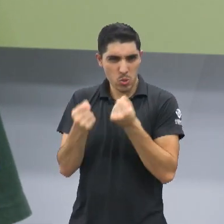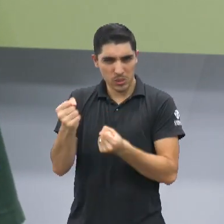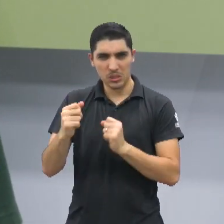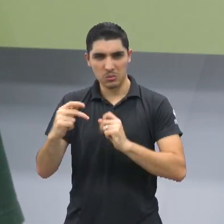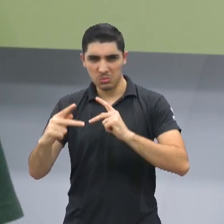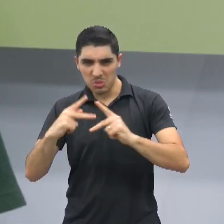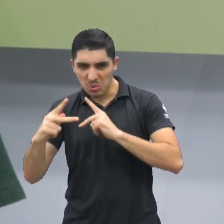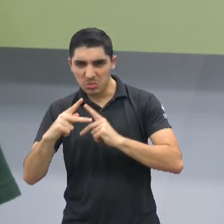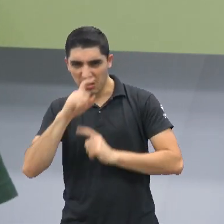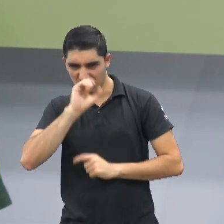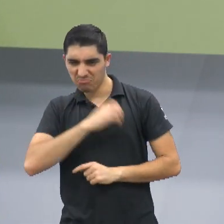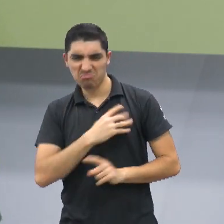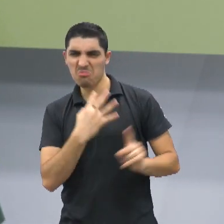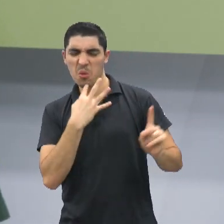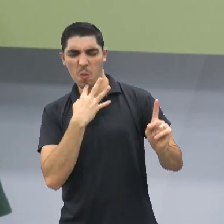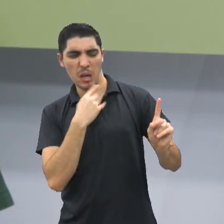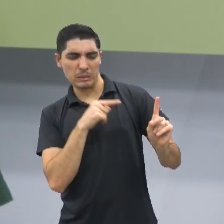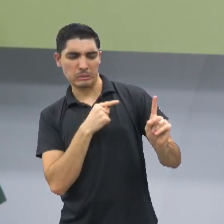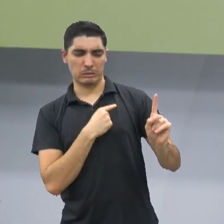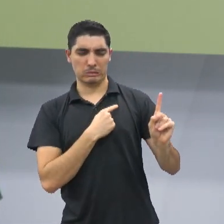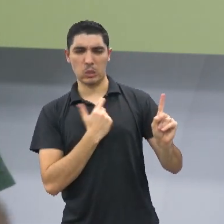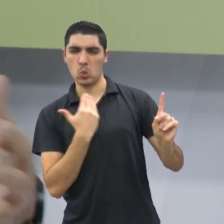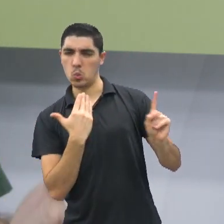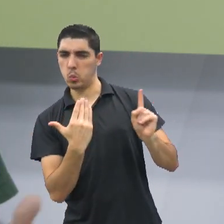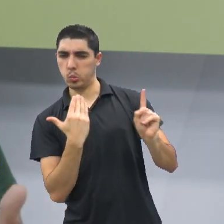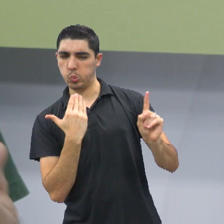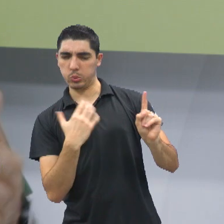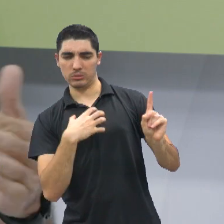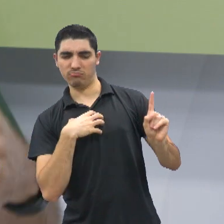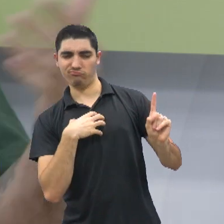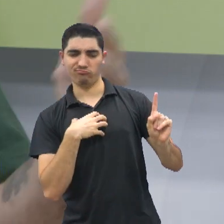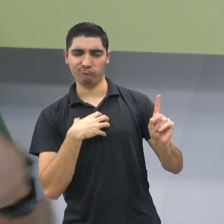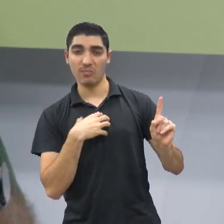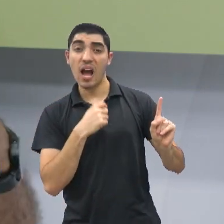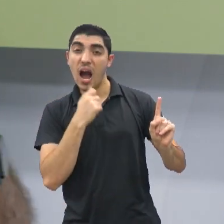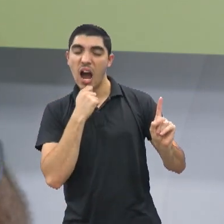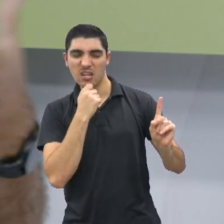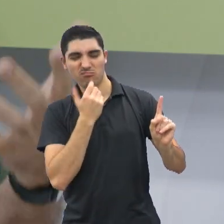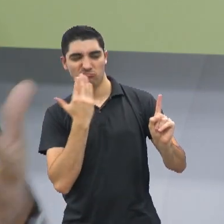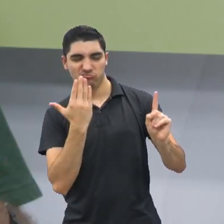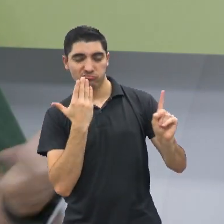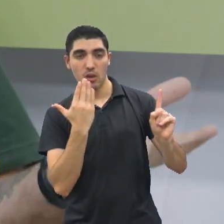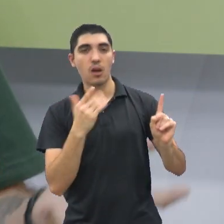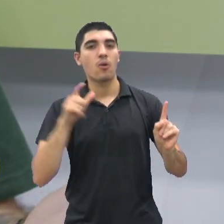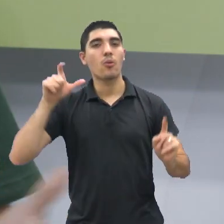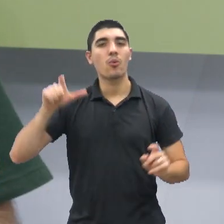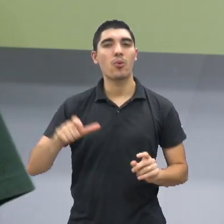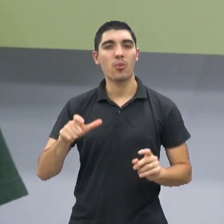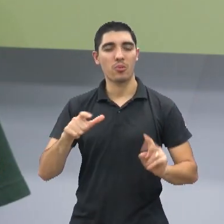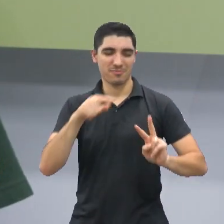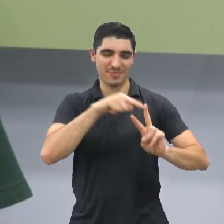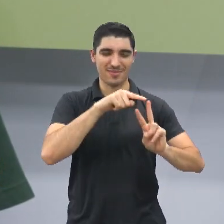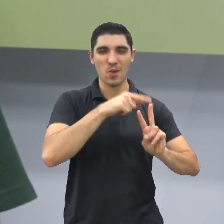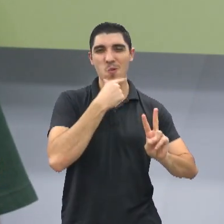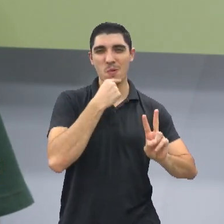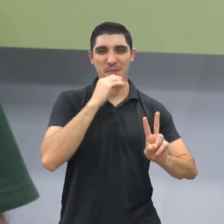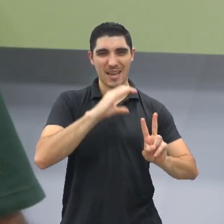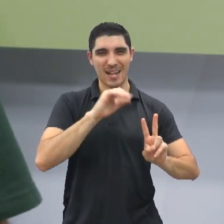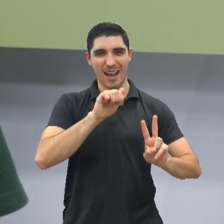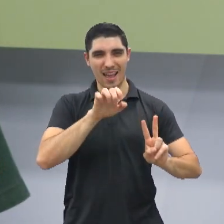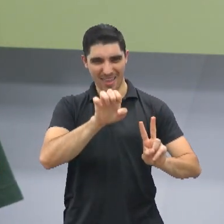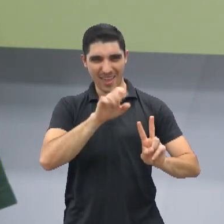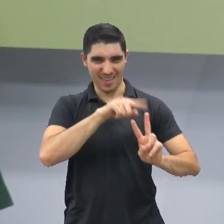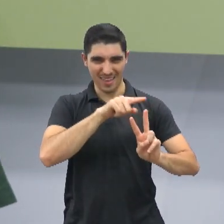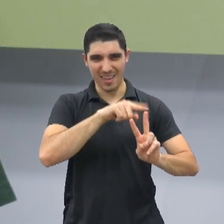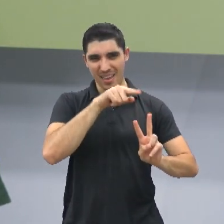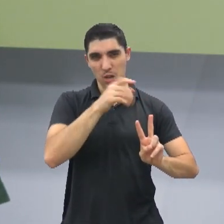assim e deixou um pouco torcedor de São José meio temerário tem o tal o o tal do caé eu vou falar tal do caé porque eu não conheço também é que chegou